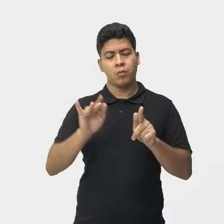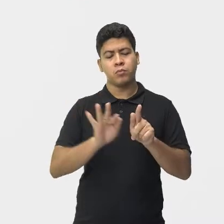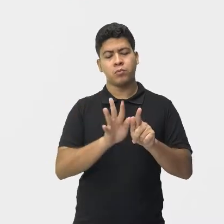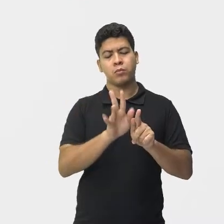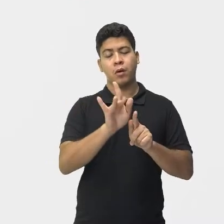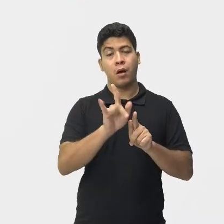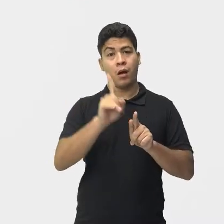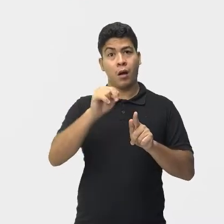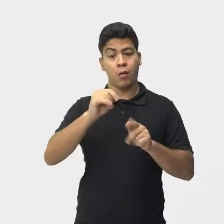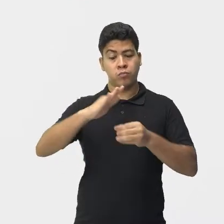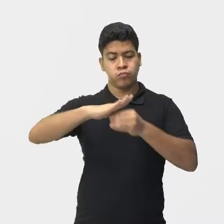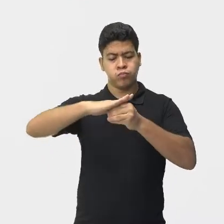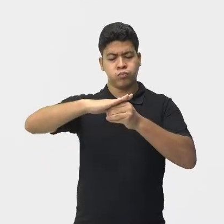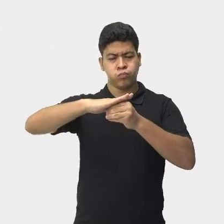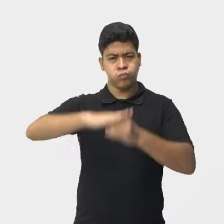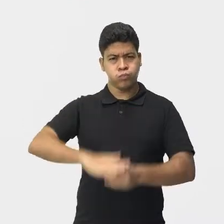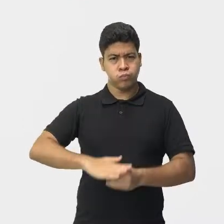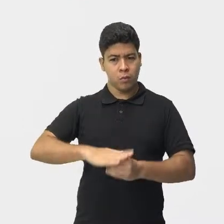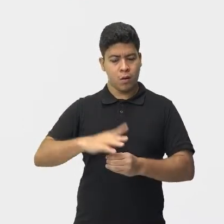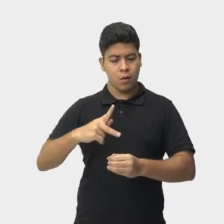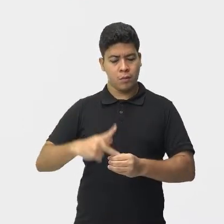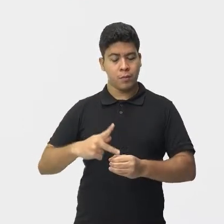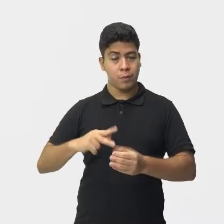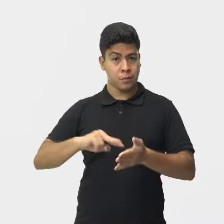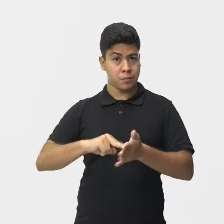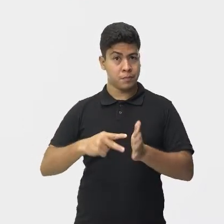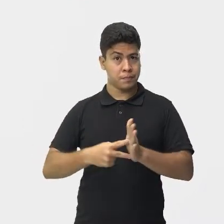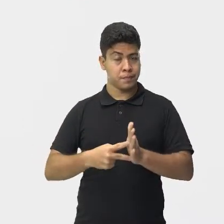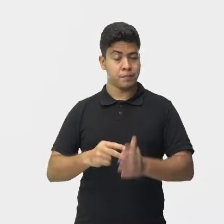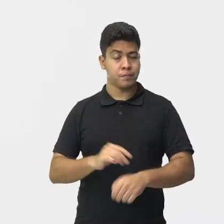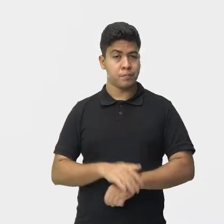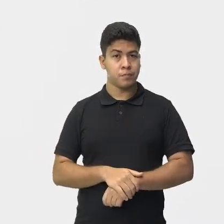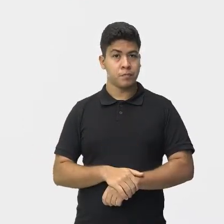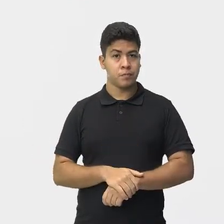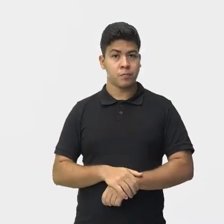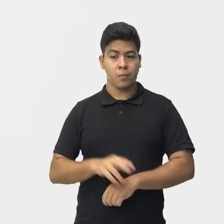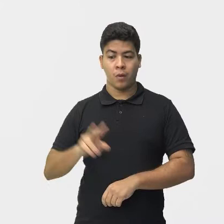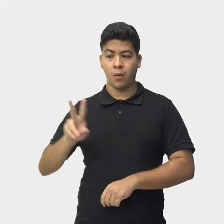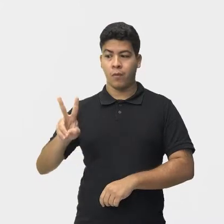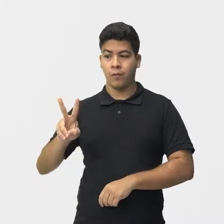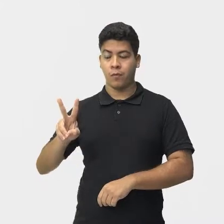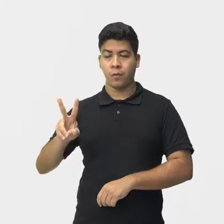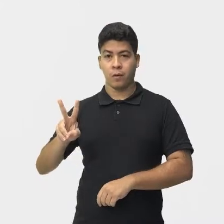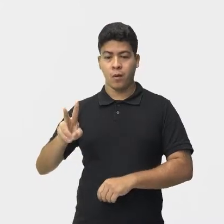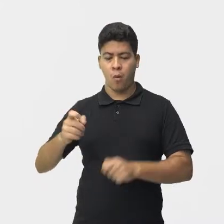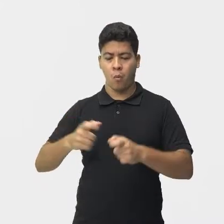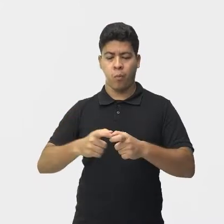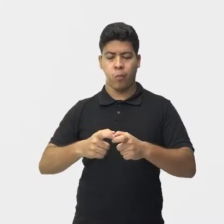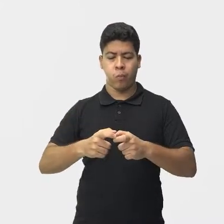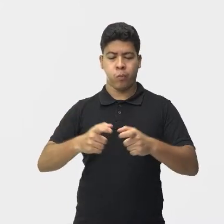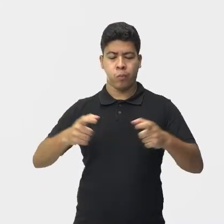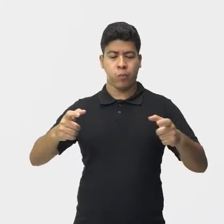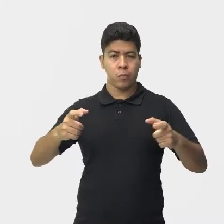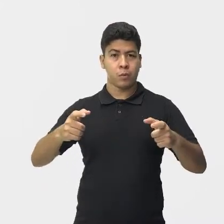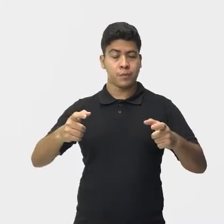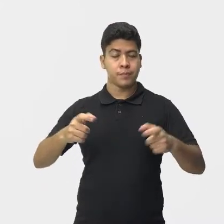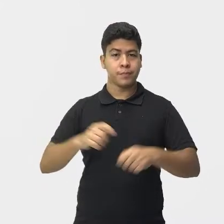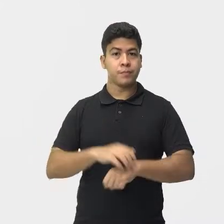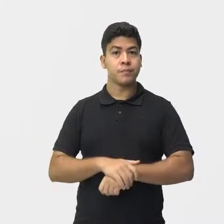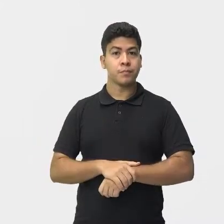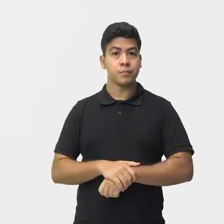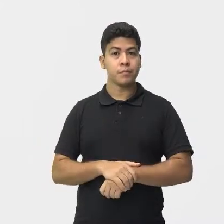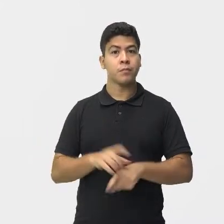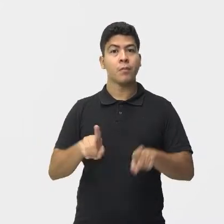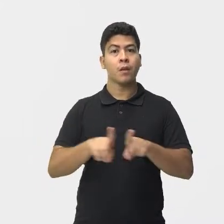são a pressão, representada pela letra P, o volume, representado pela letra V, e a